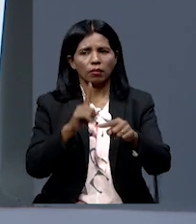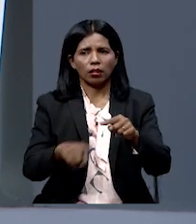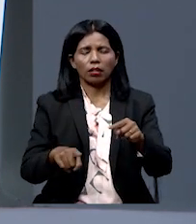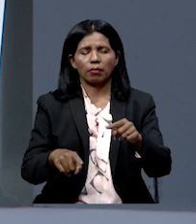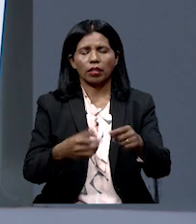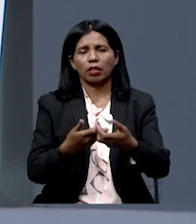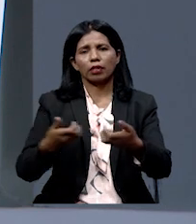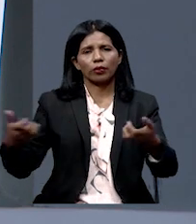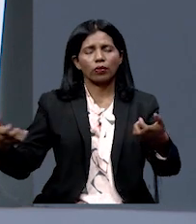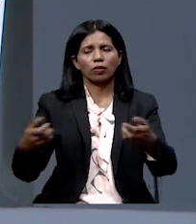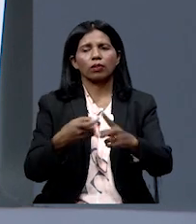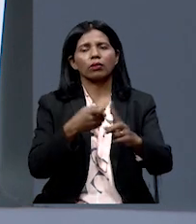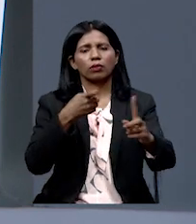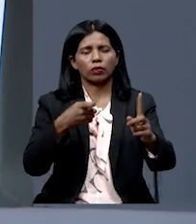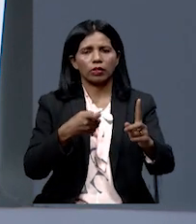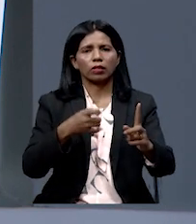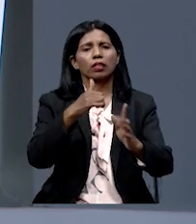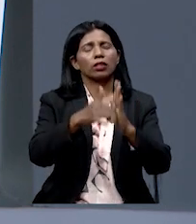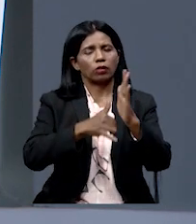dada ansaitia husi canal